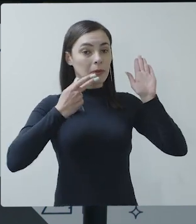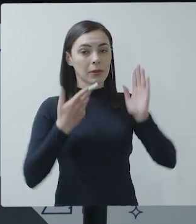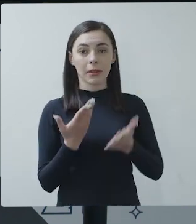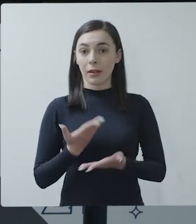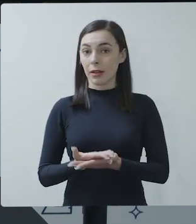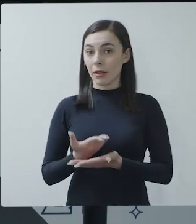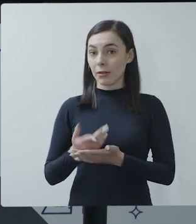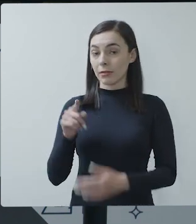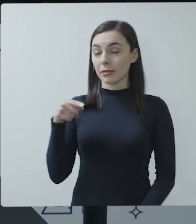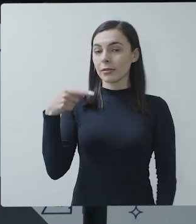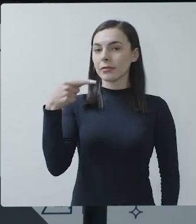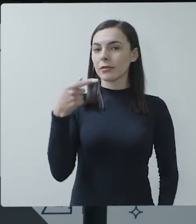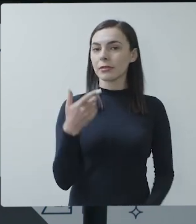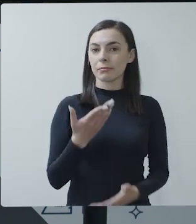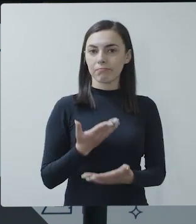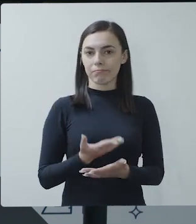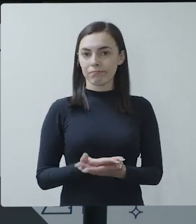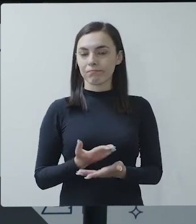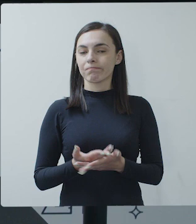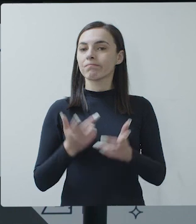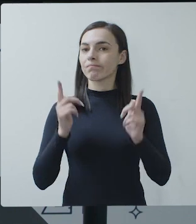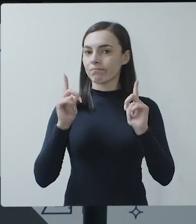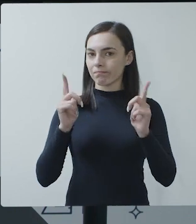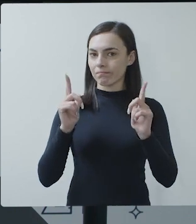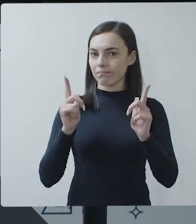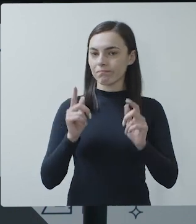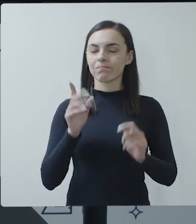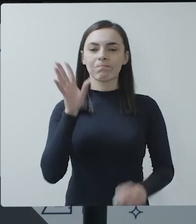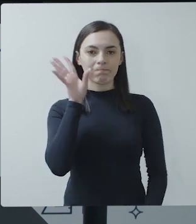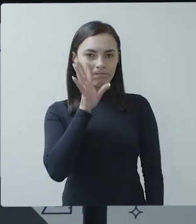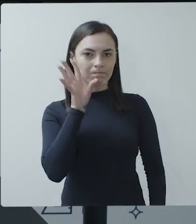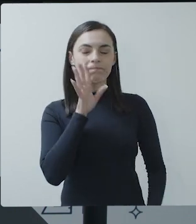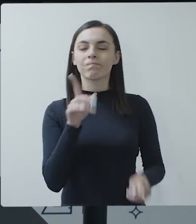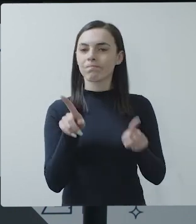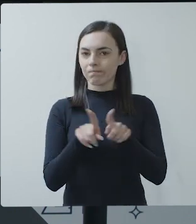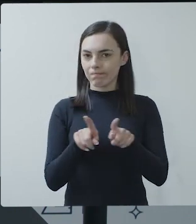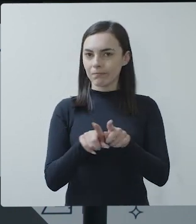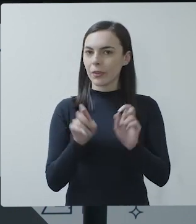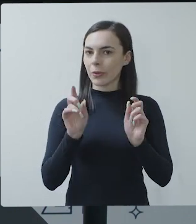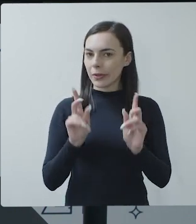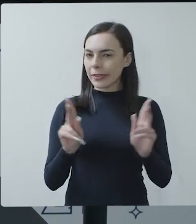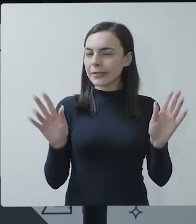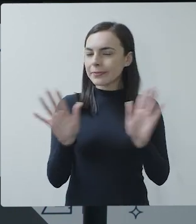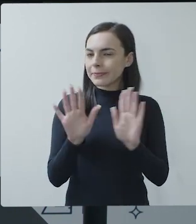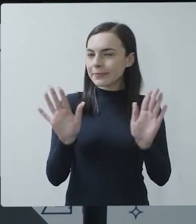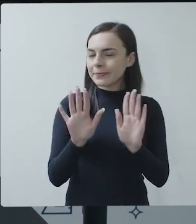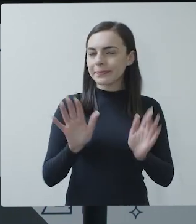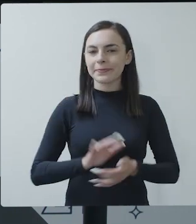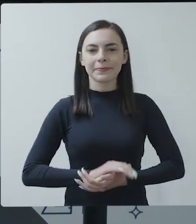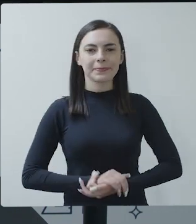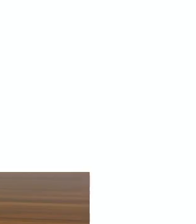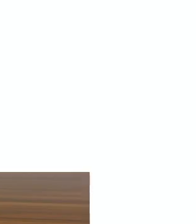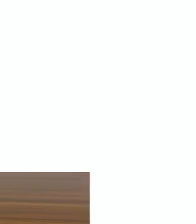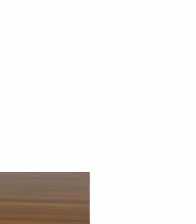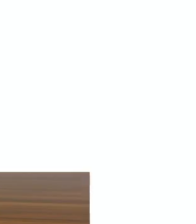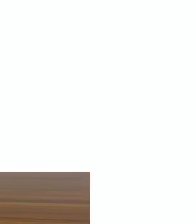vou for trazer vai ser uma aula bem divertida e bem legal, tá bom? Até a próxima, pessoal!